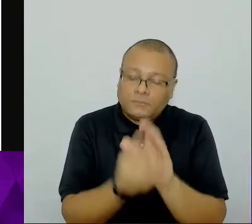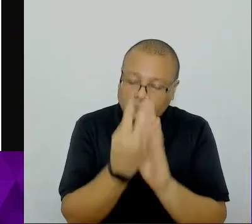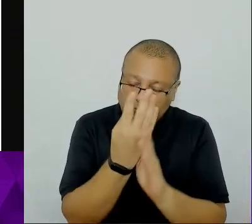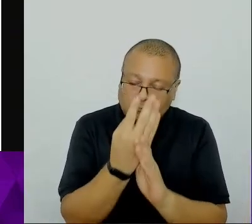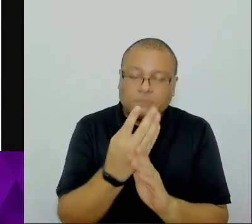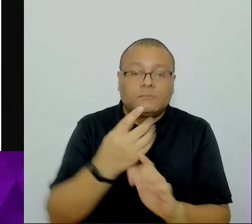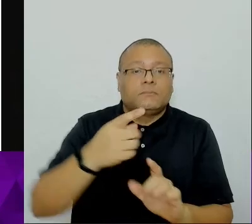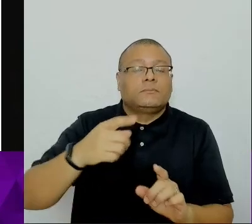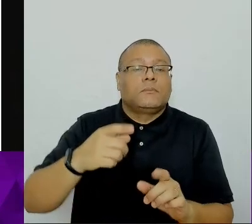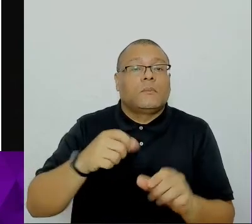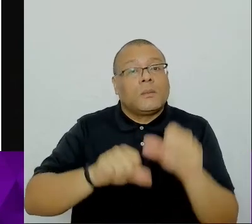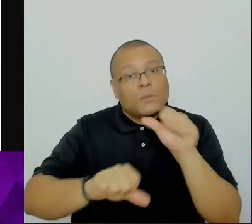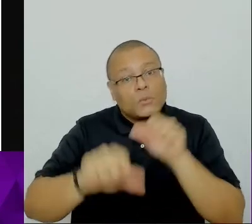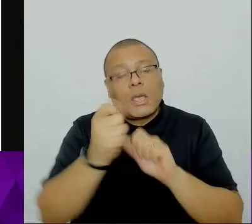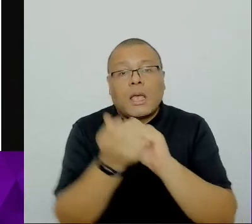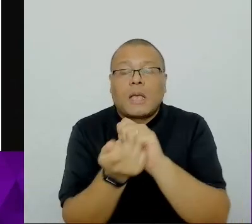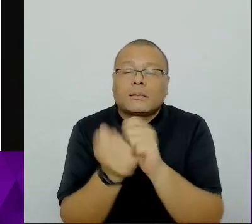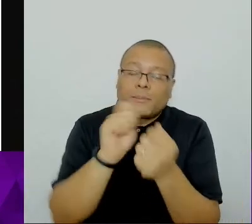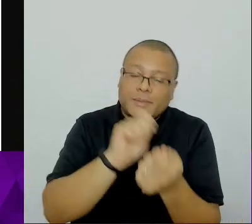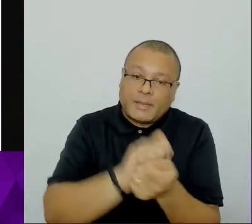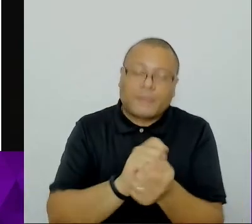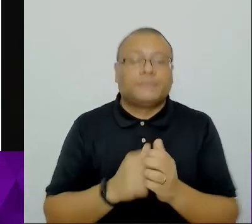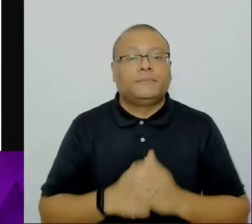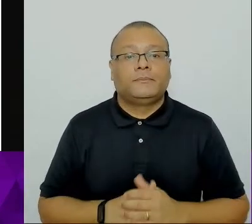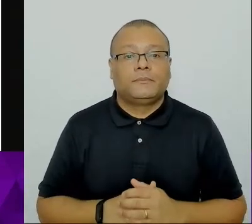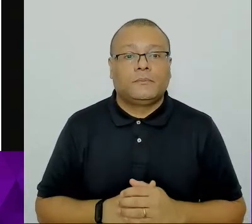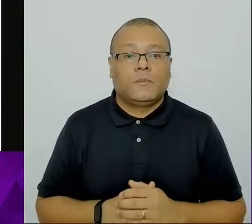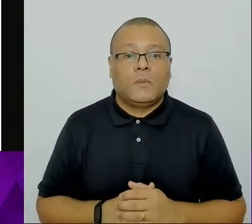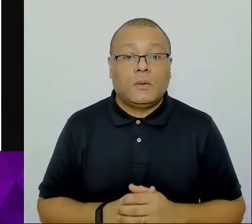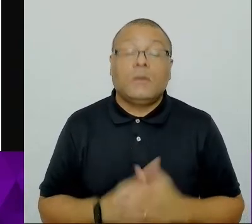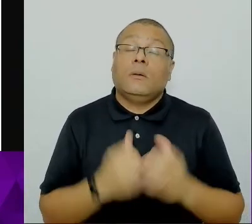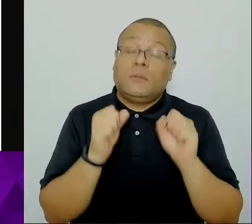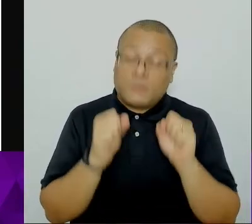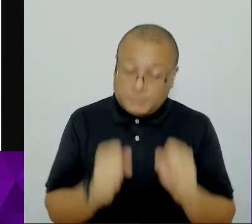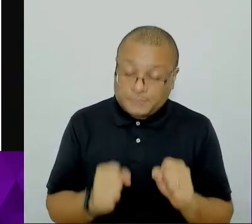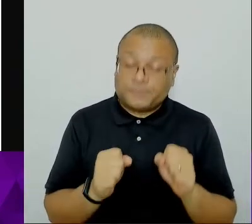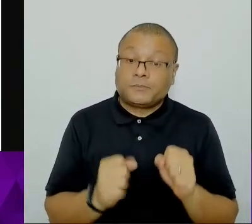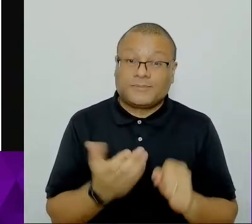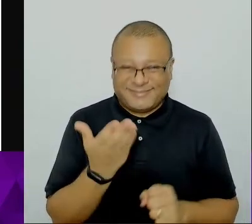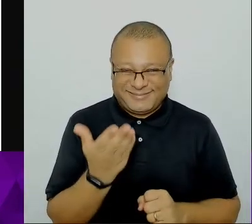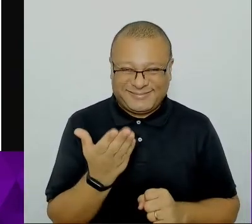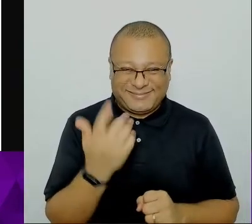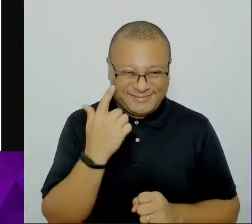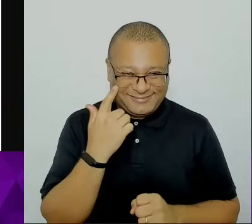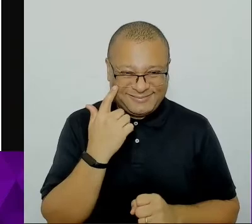produtizar essas soluções, né? E aí a gente pode aqui